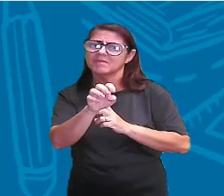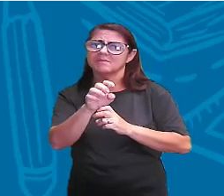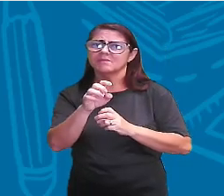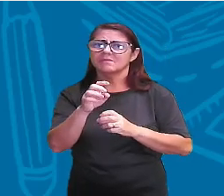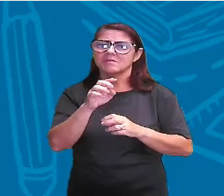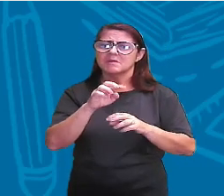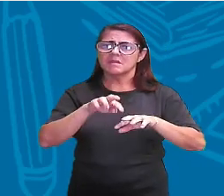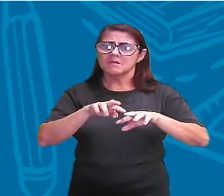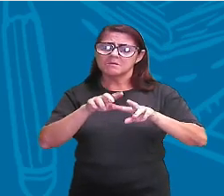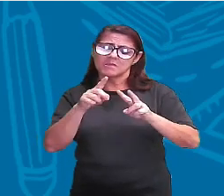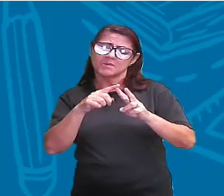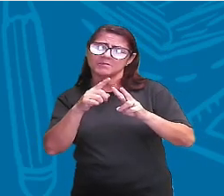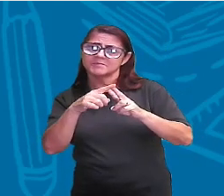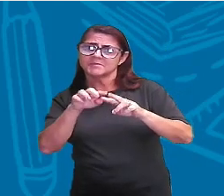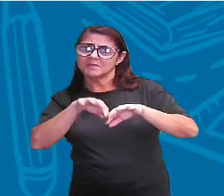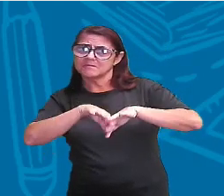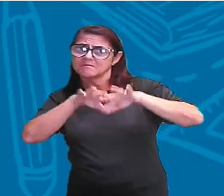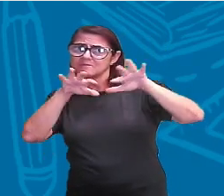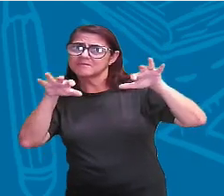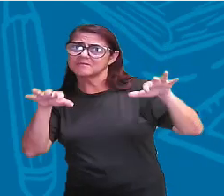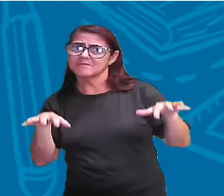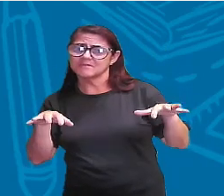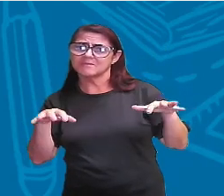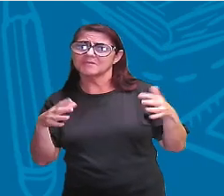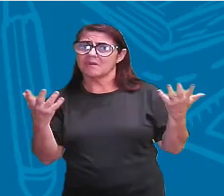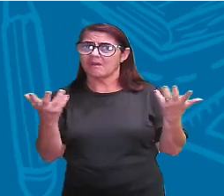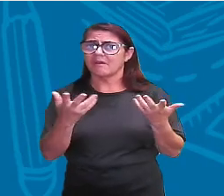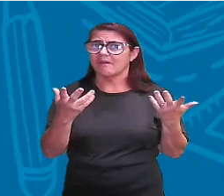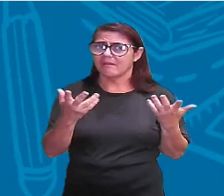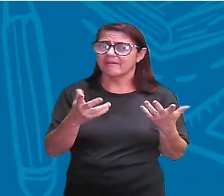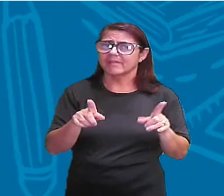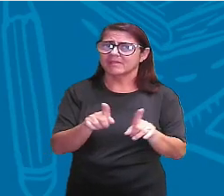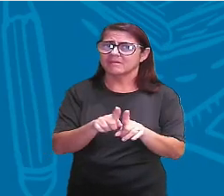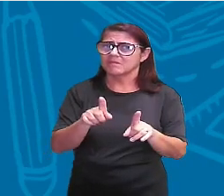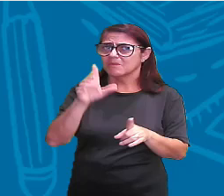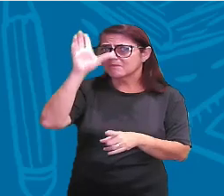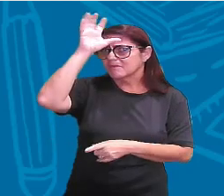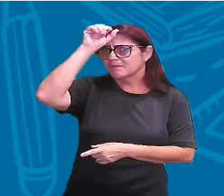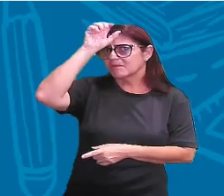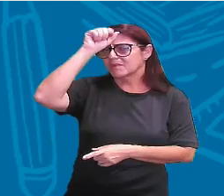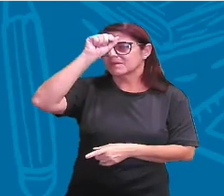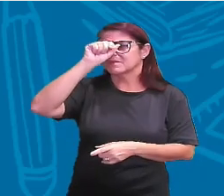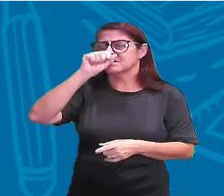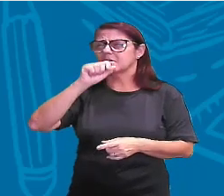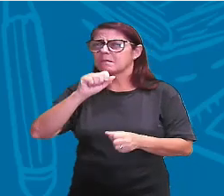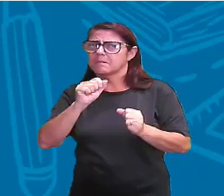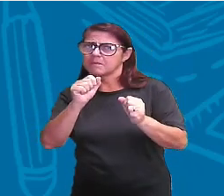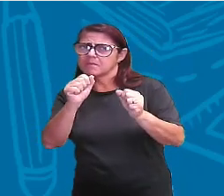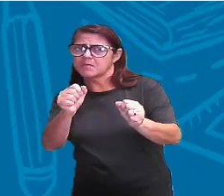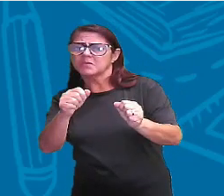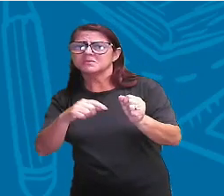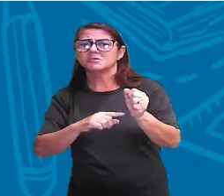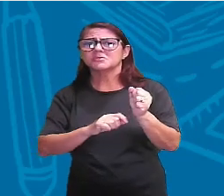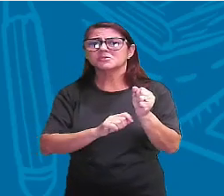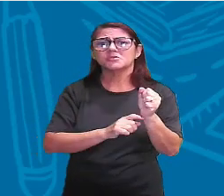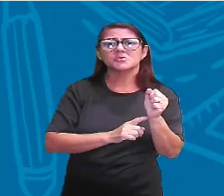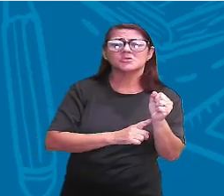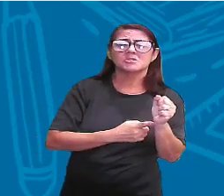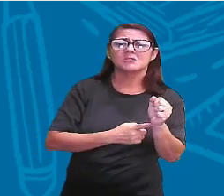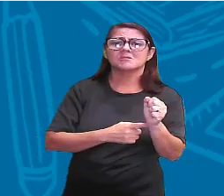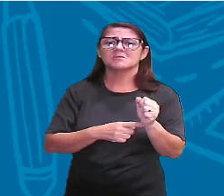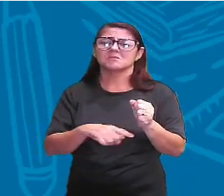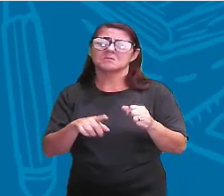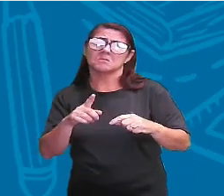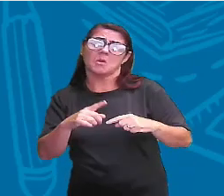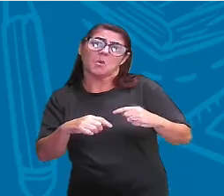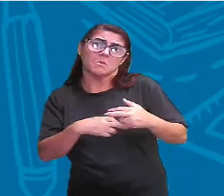ser divididos em dois. É o que nós vamos ver a partir de agora também. Eles podem ter o papel de sujeito e eles podem ter o papel de